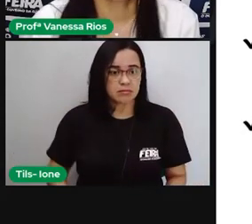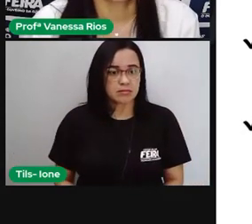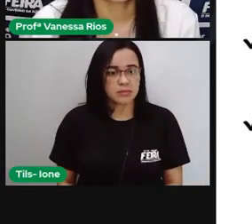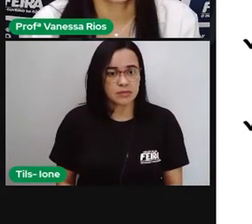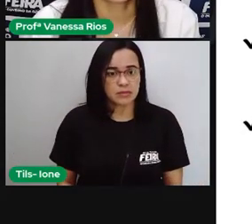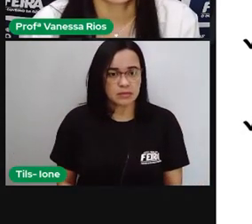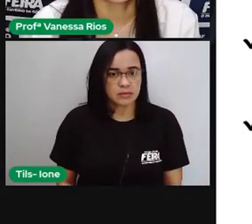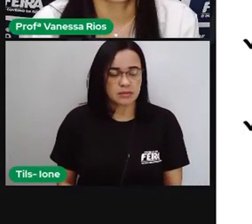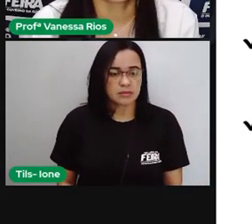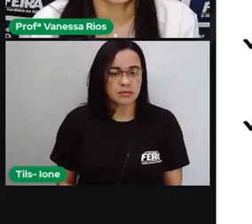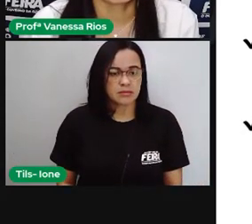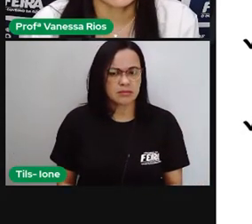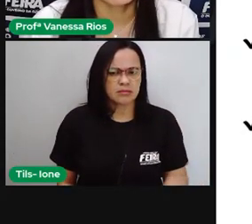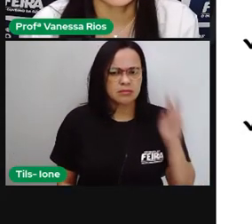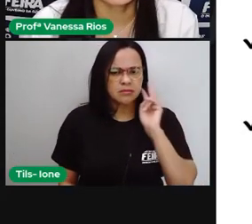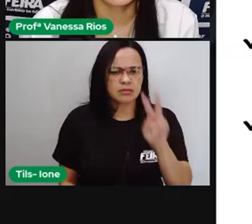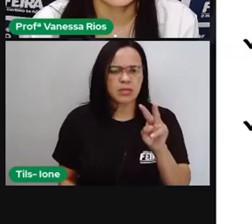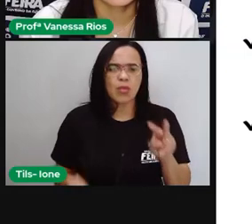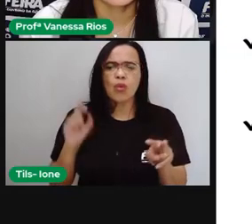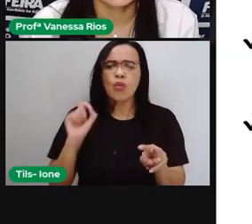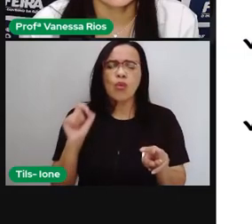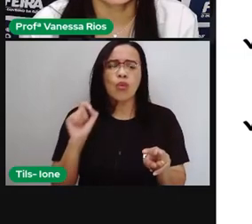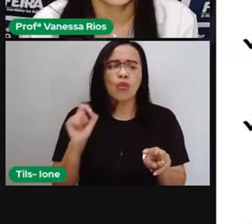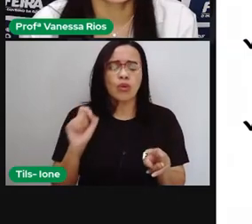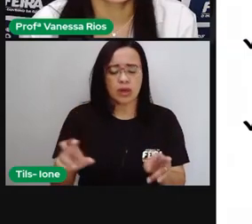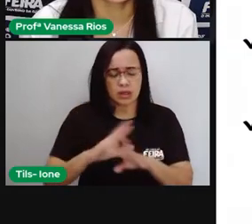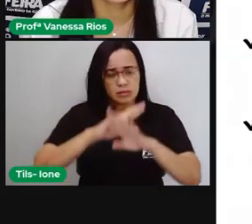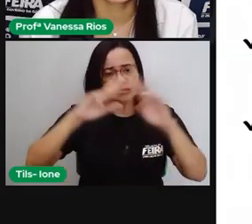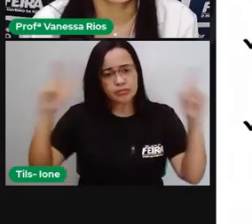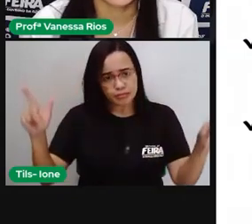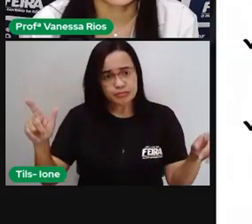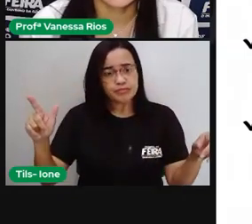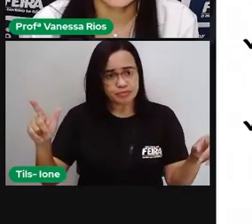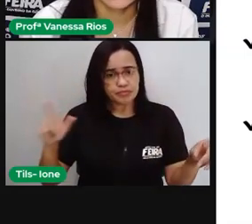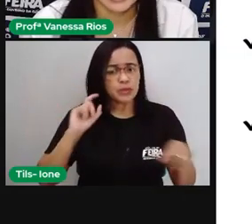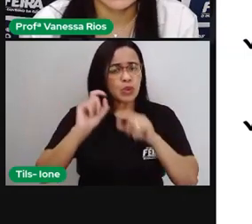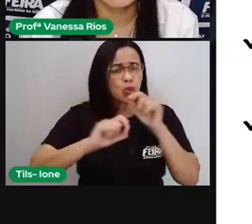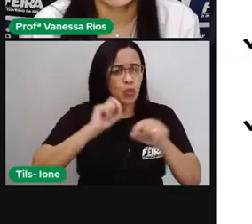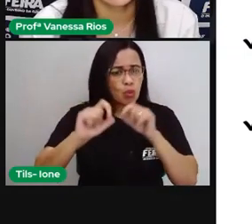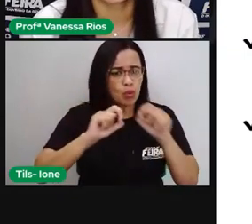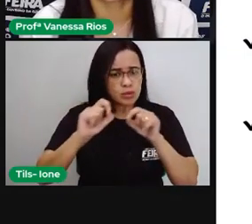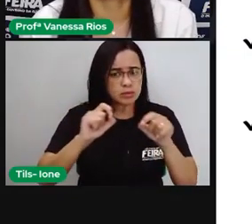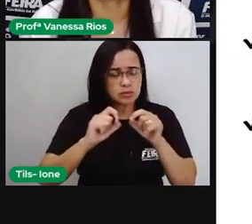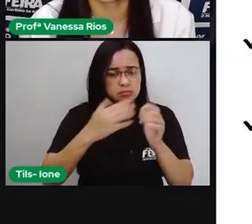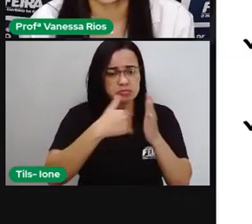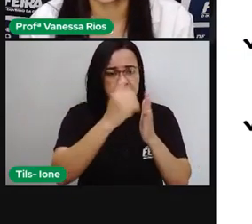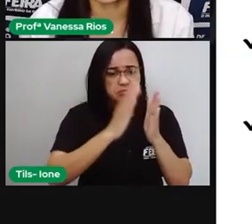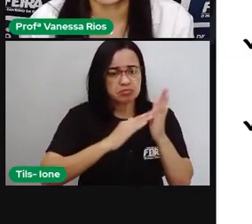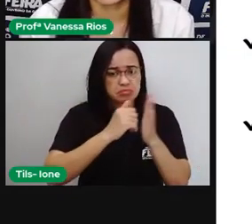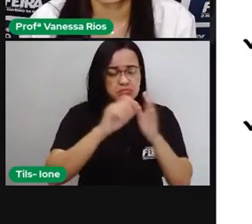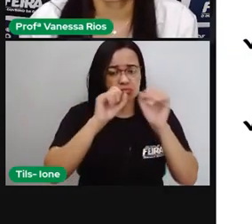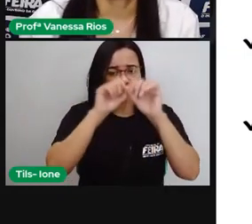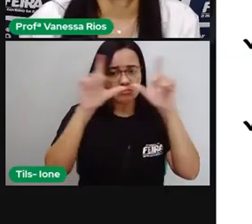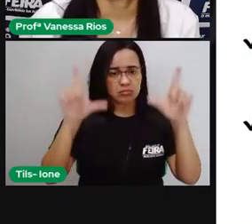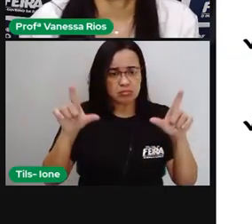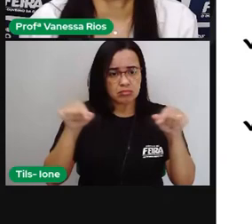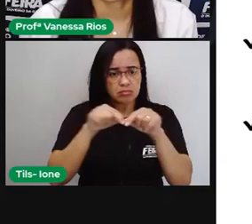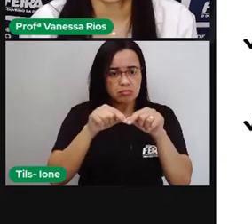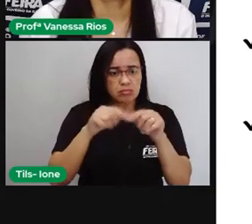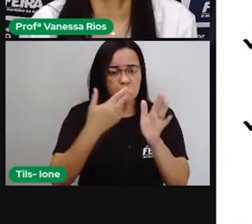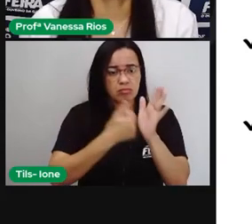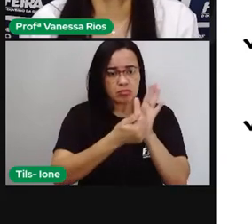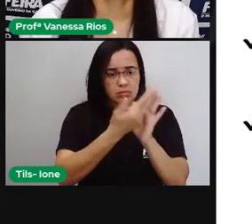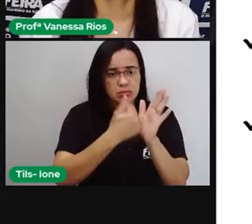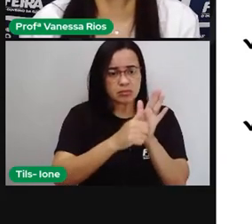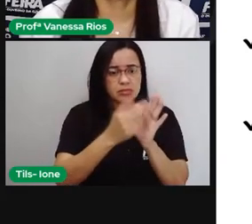O que é que mais vocês observaram de diferenças entre as pessoas pintadas no quadro de Tarsila do Amaral,